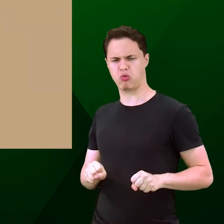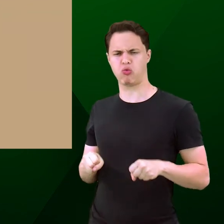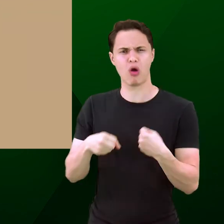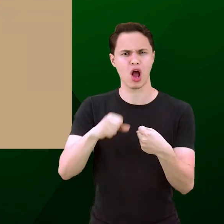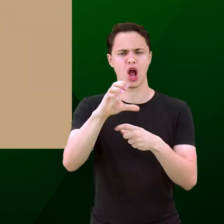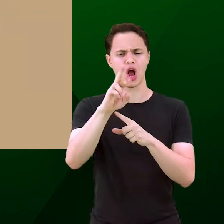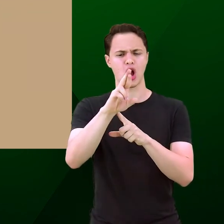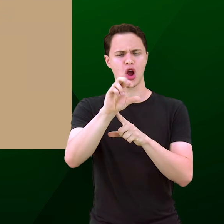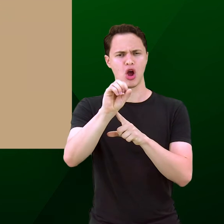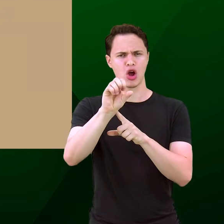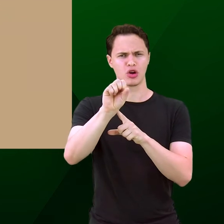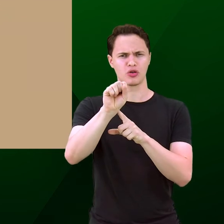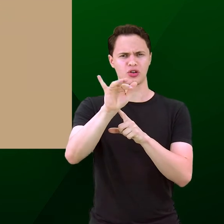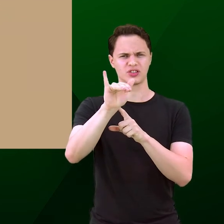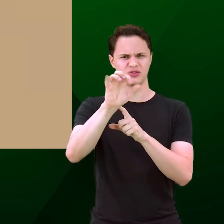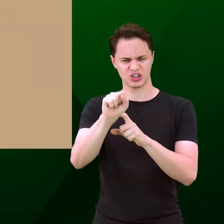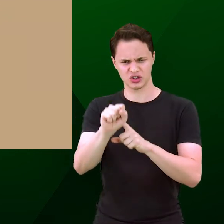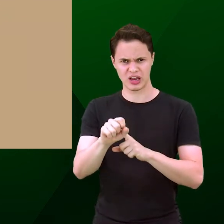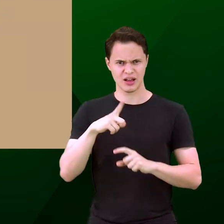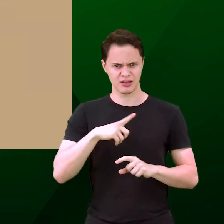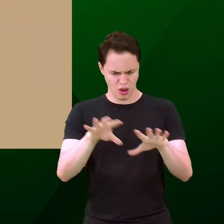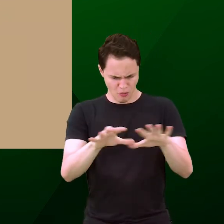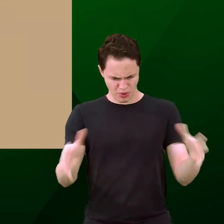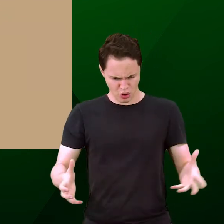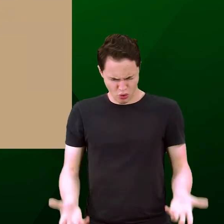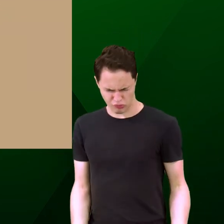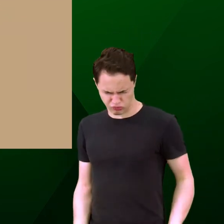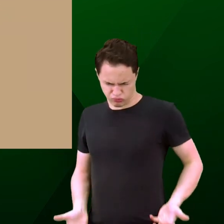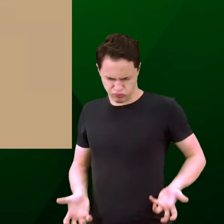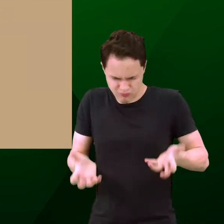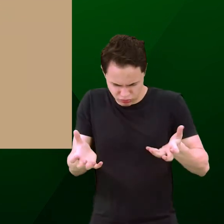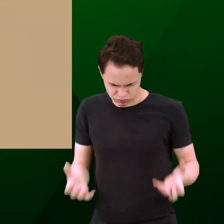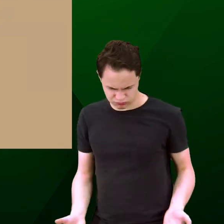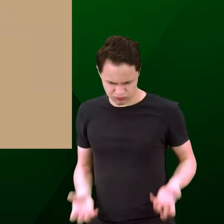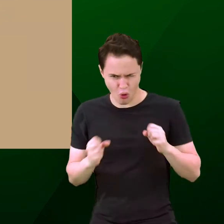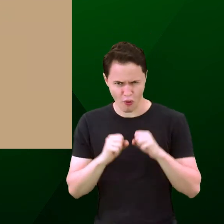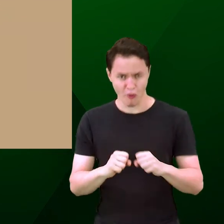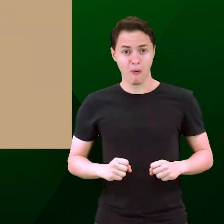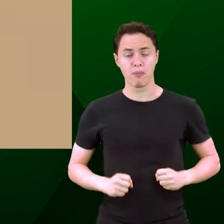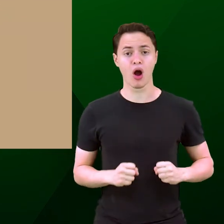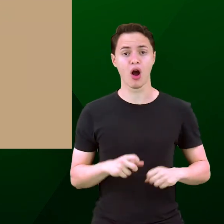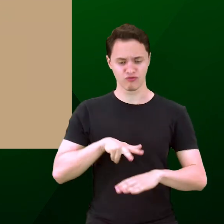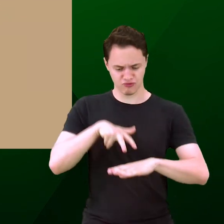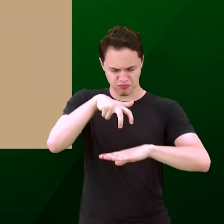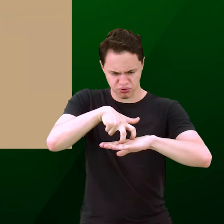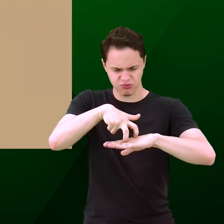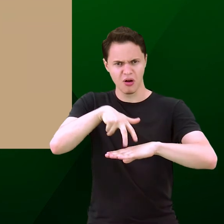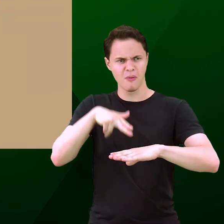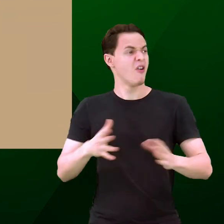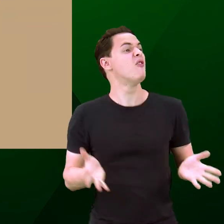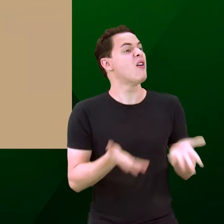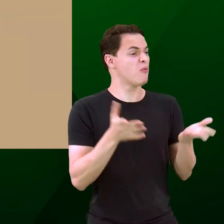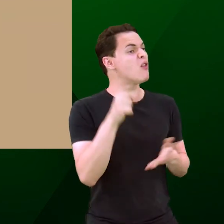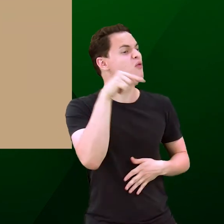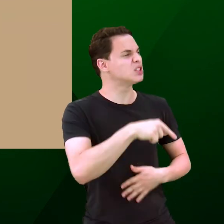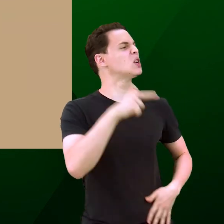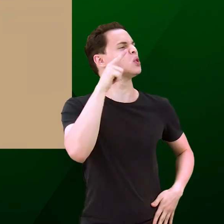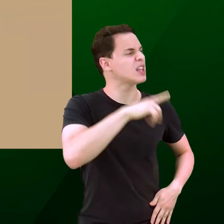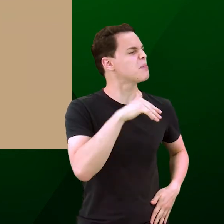tá? Então a planilha de treinos, ela tem essa estrutura, pode haver outras estruturas aí com mais informações, mas